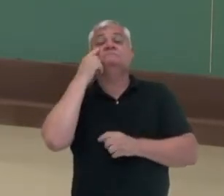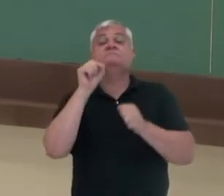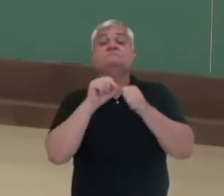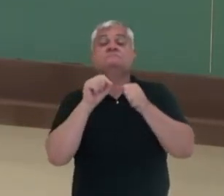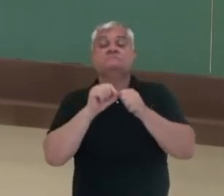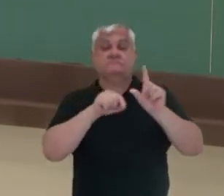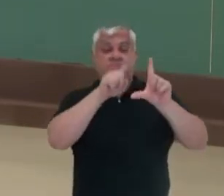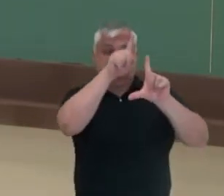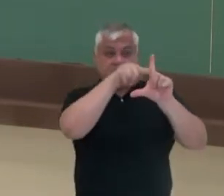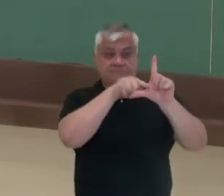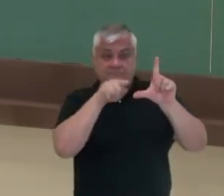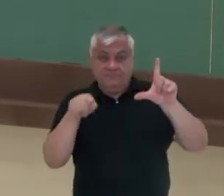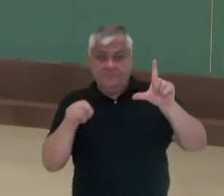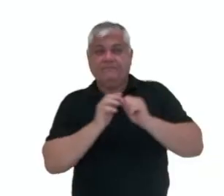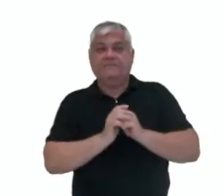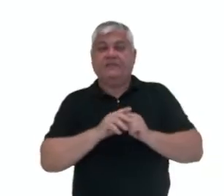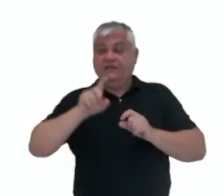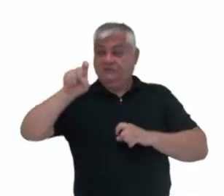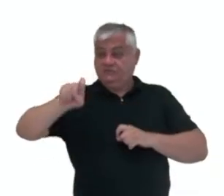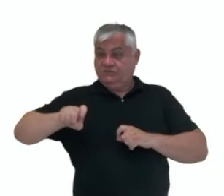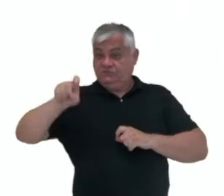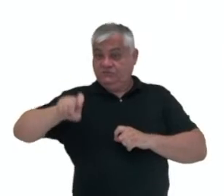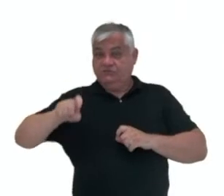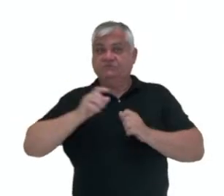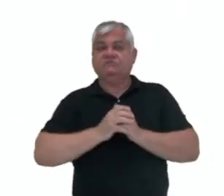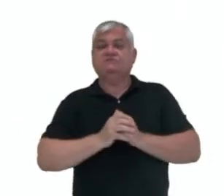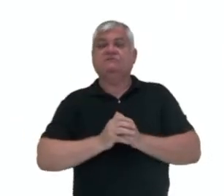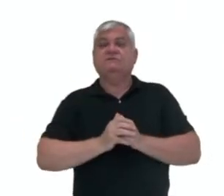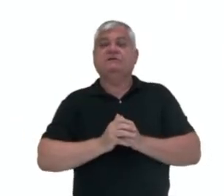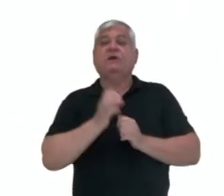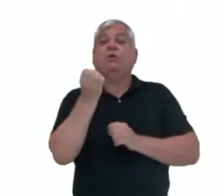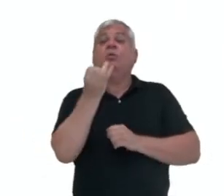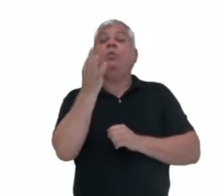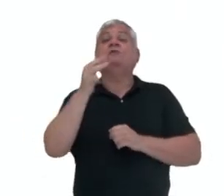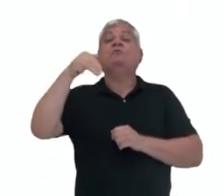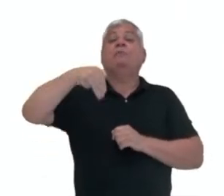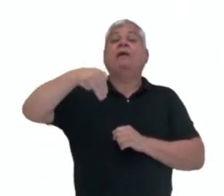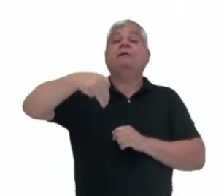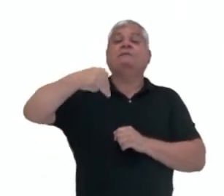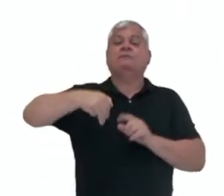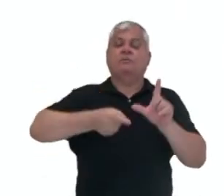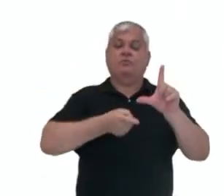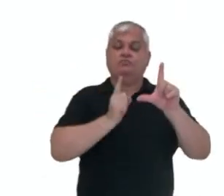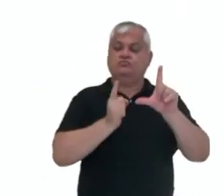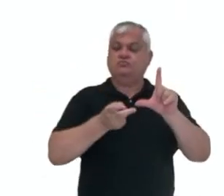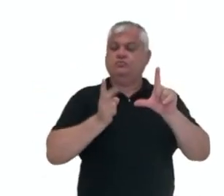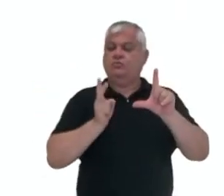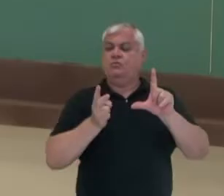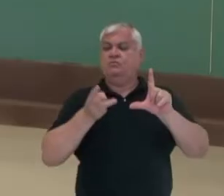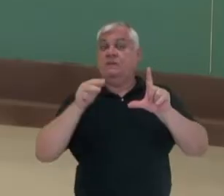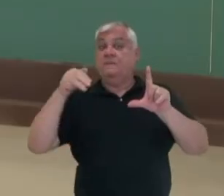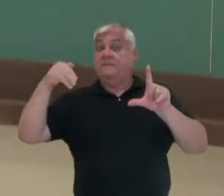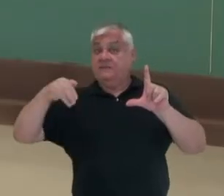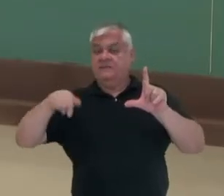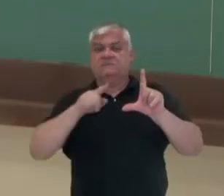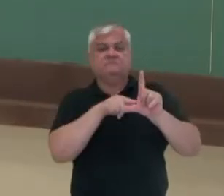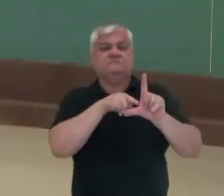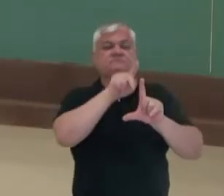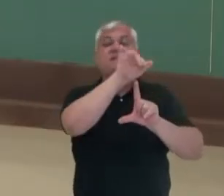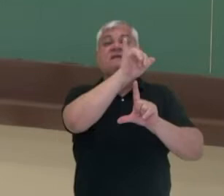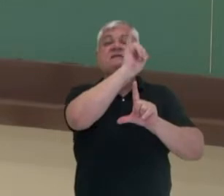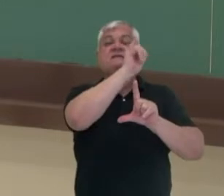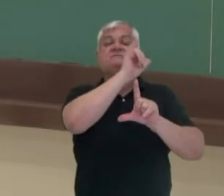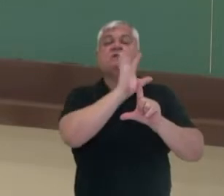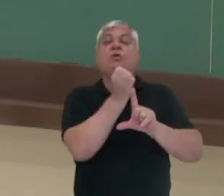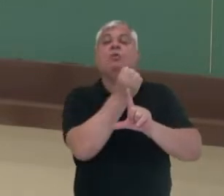assim. Eixo X, comprimento em metro da minha camiseta. Eixo Y, o